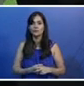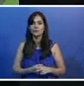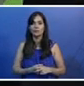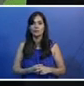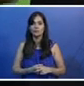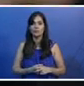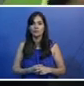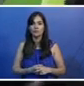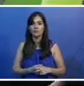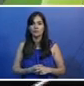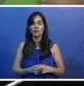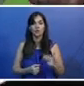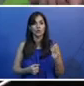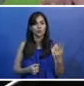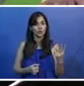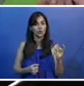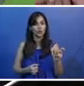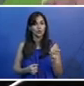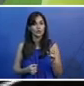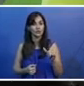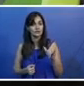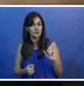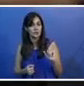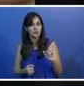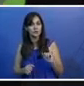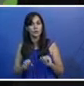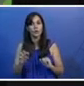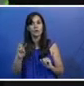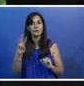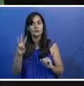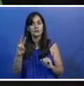2xy e 3yx.